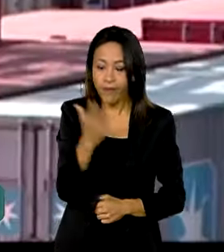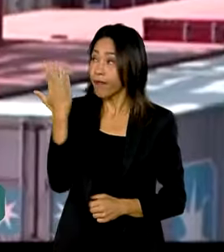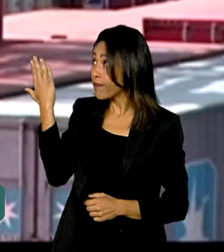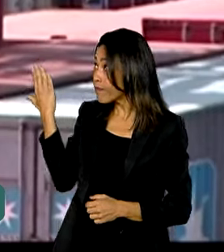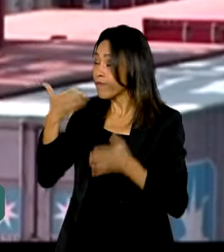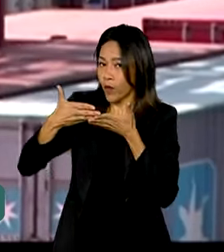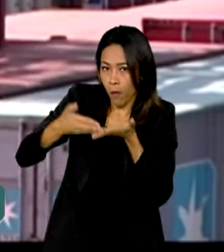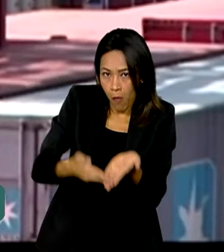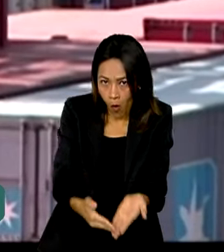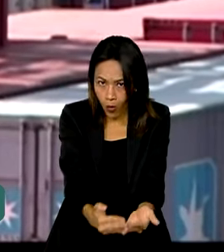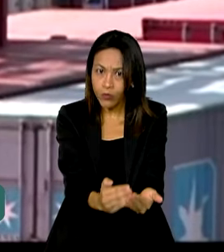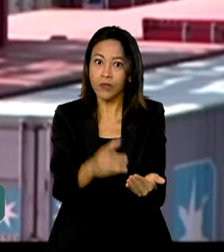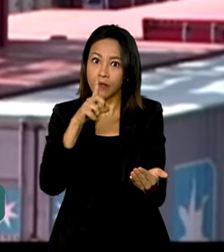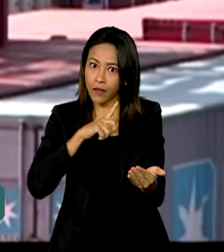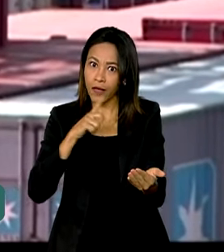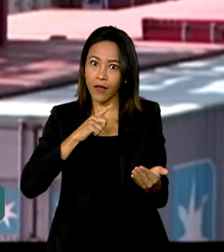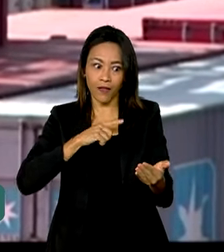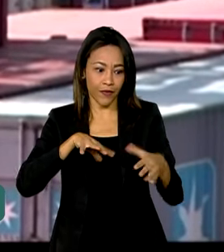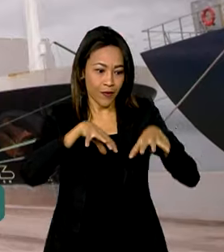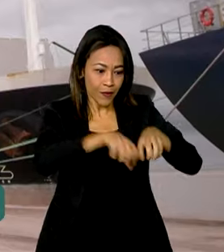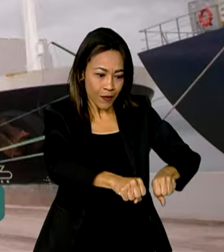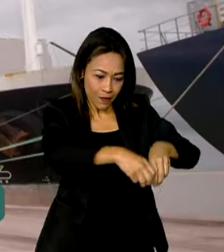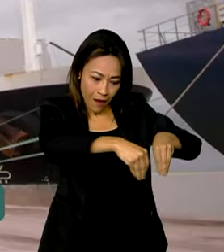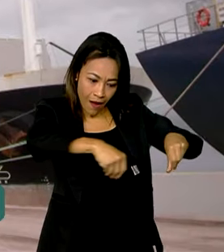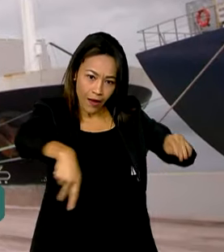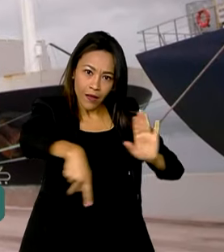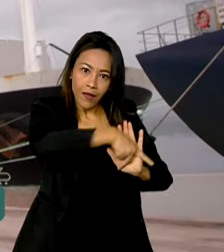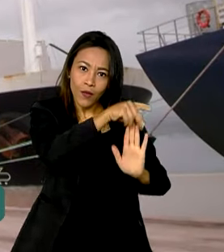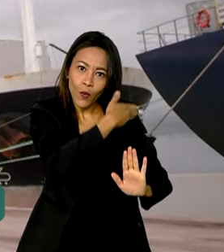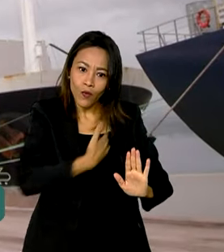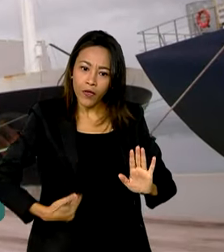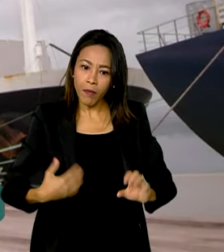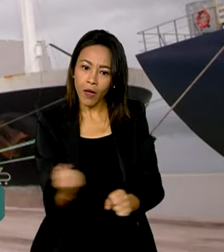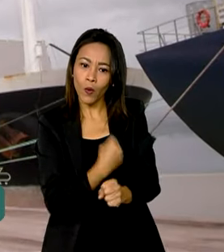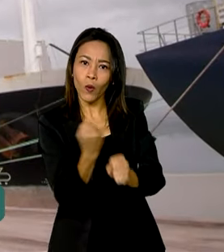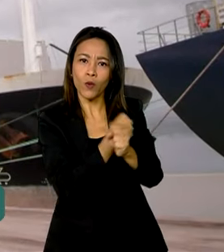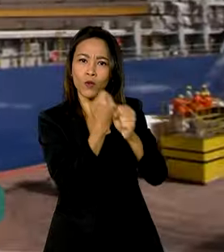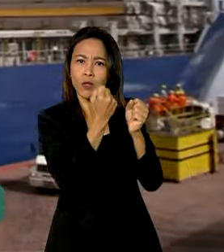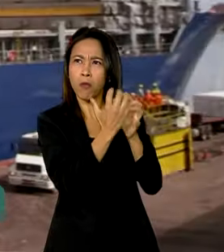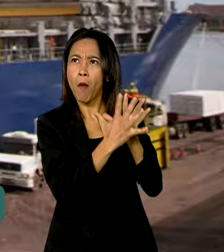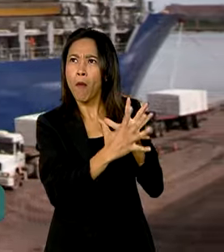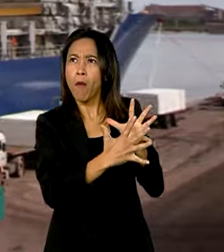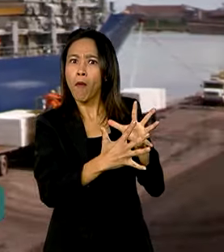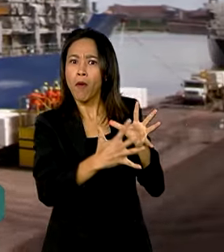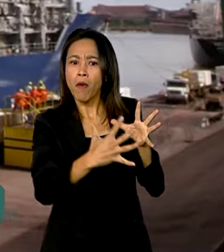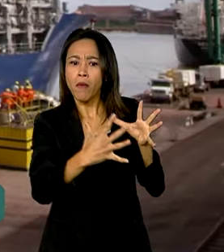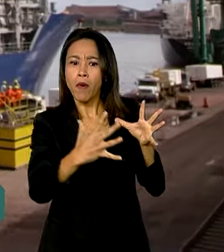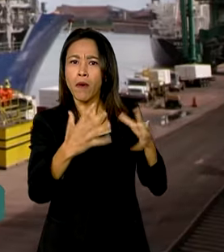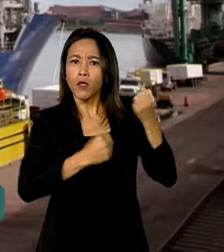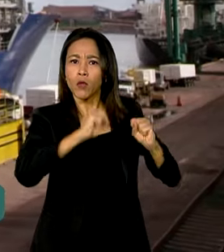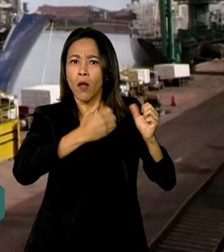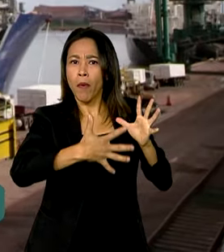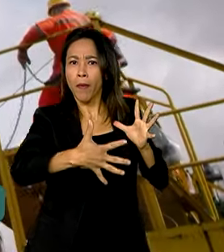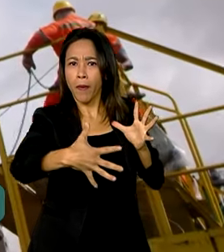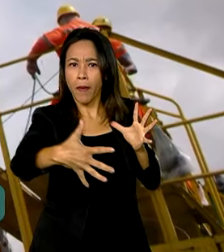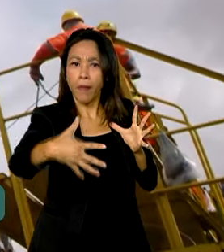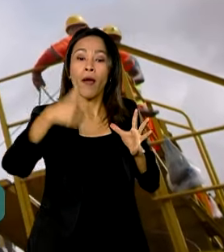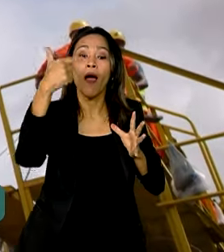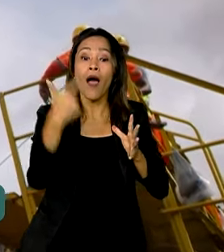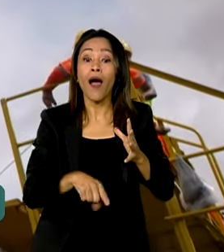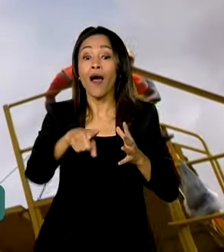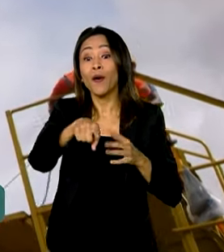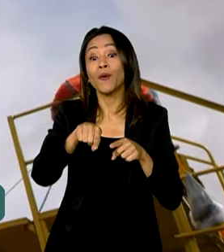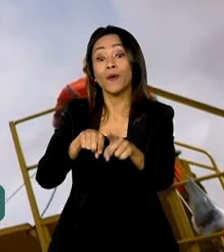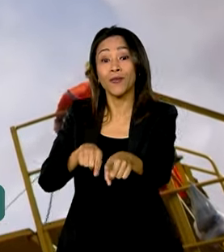portos recebeu uma área pública à beira-mar para a construção de um complexo portuário e industrial no município de Luiz